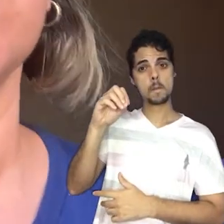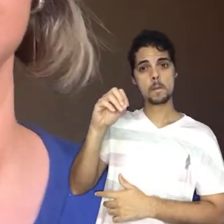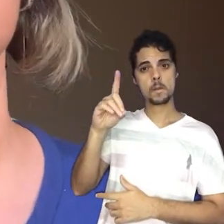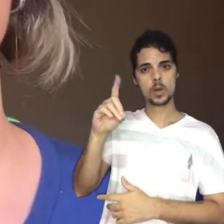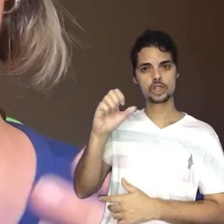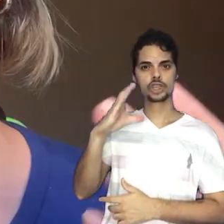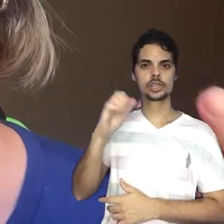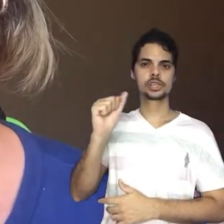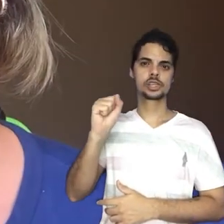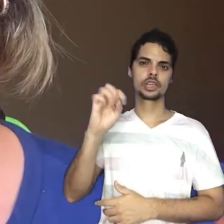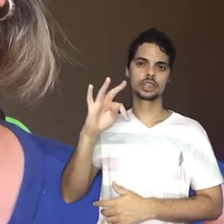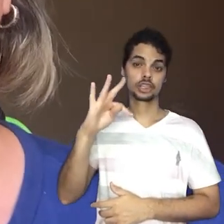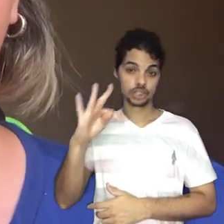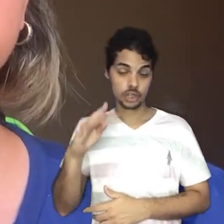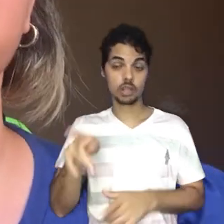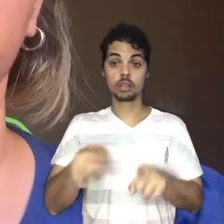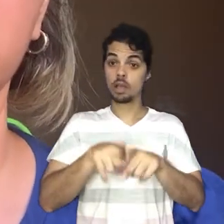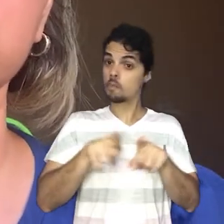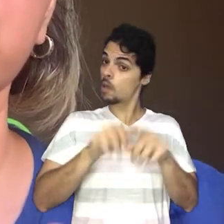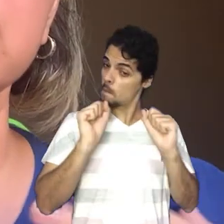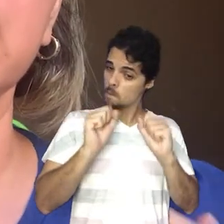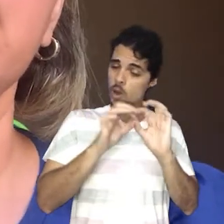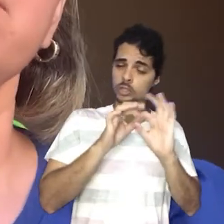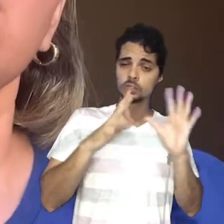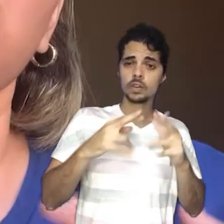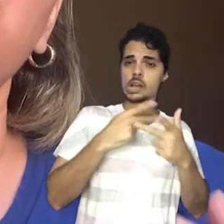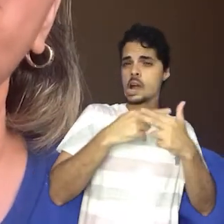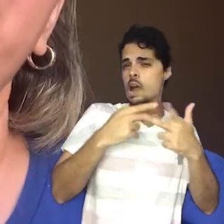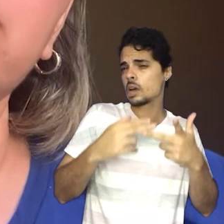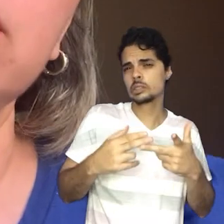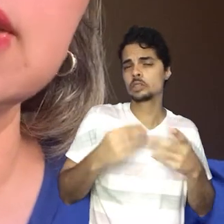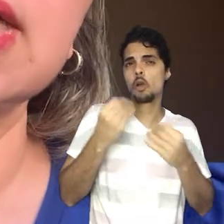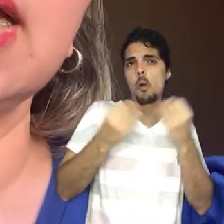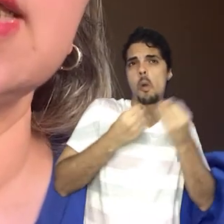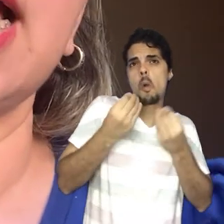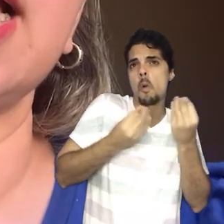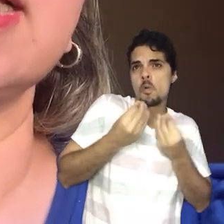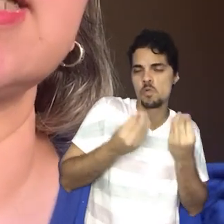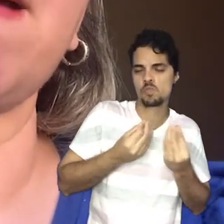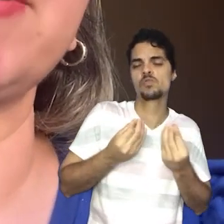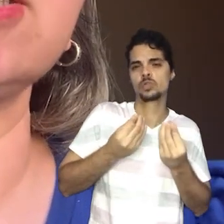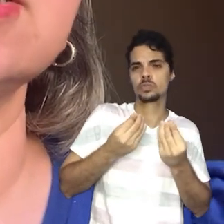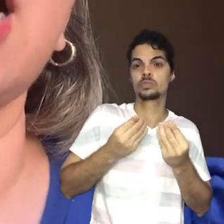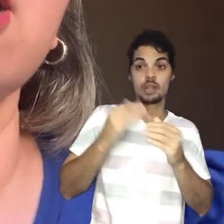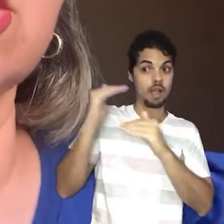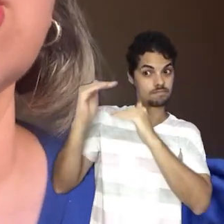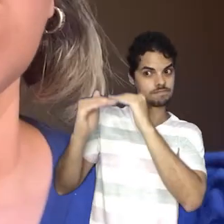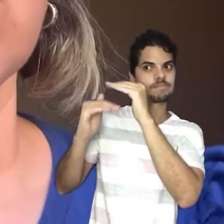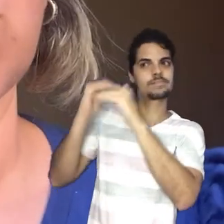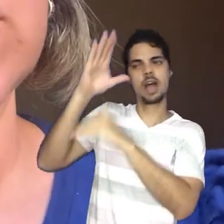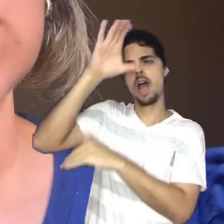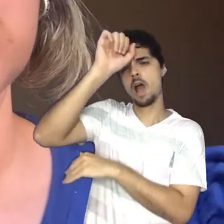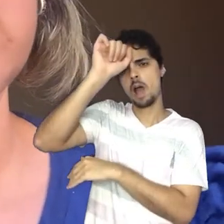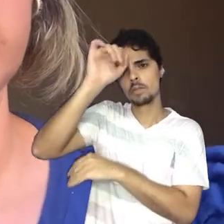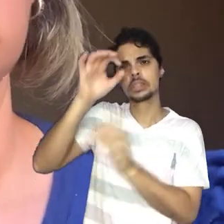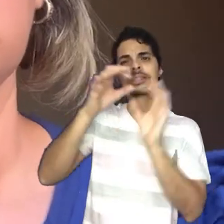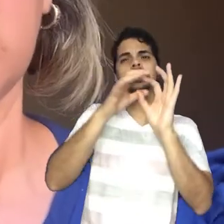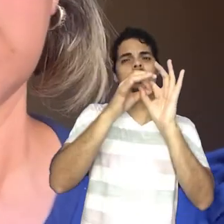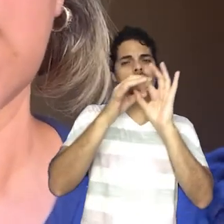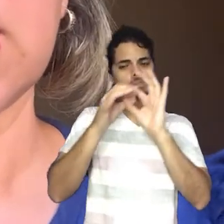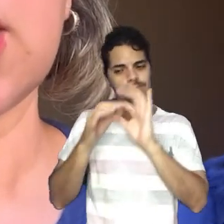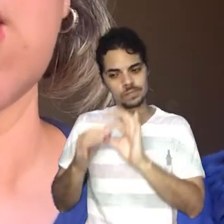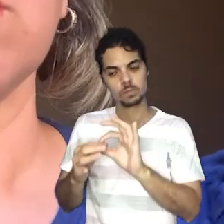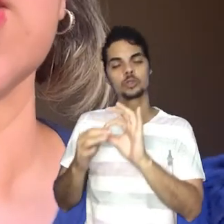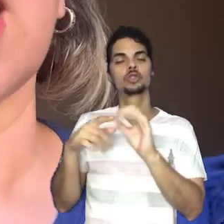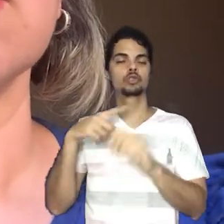vídeos, podemos fazer rodas de conversa, podemos fazer como pílulas da aprendizagem todo esse contexto.